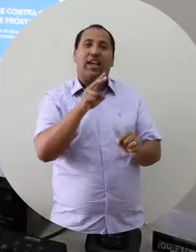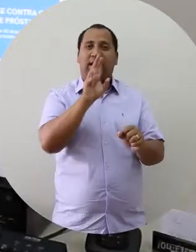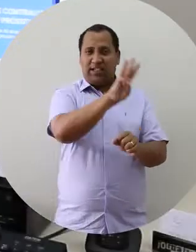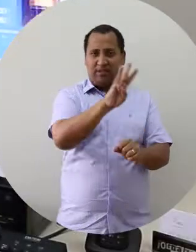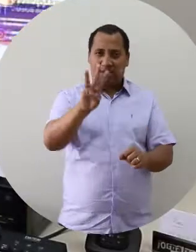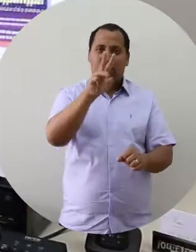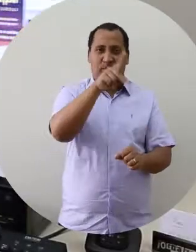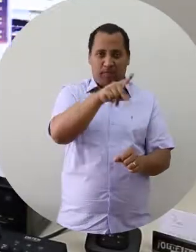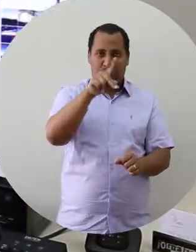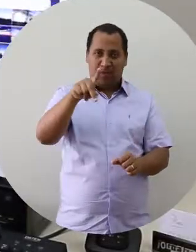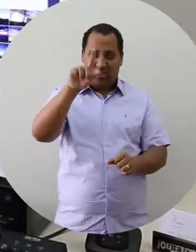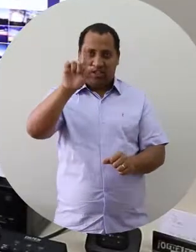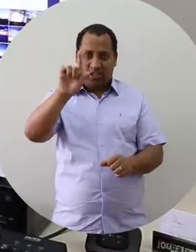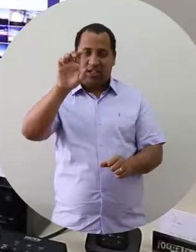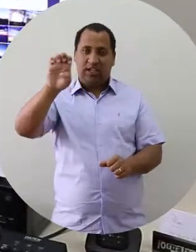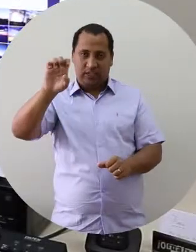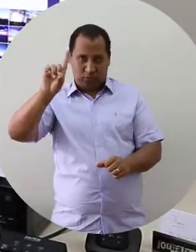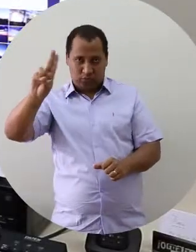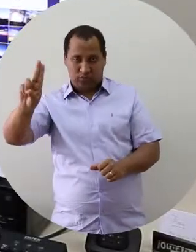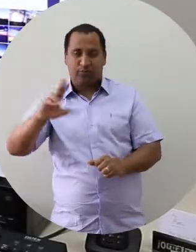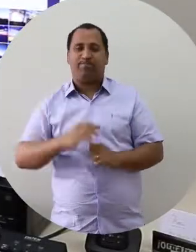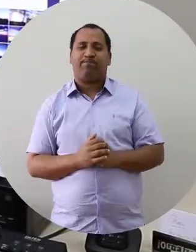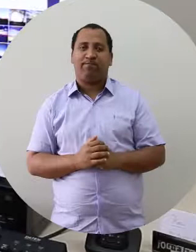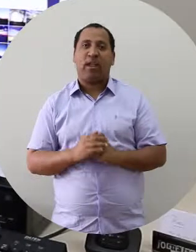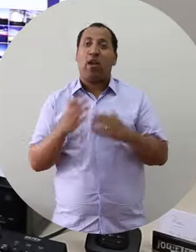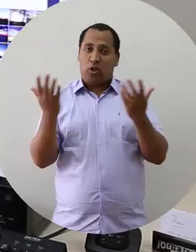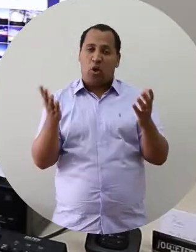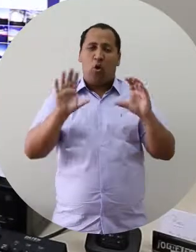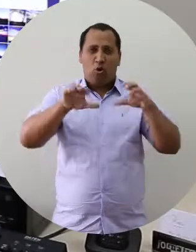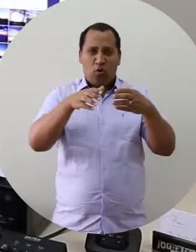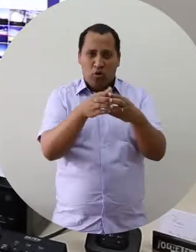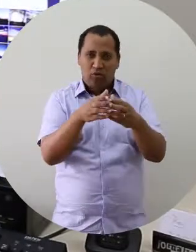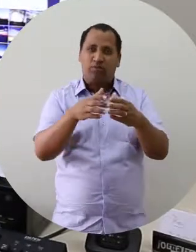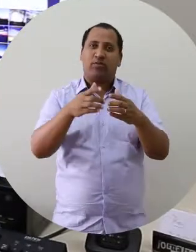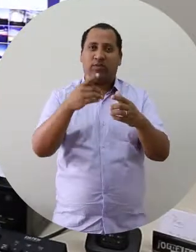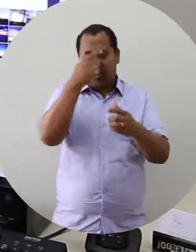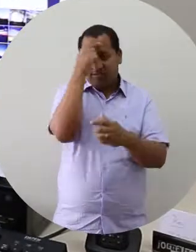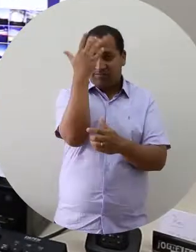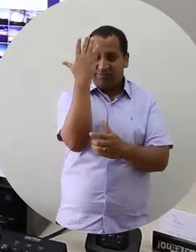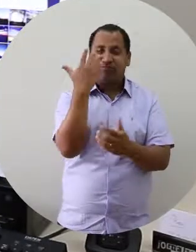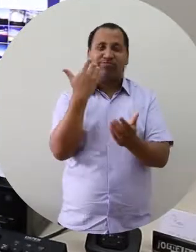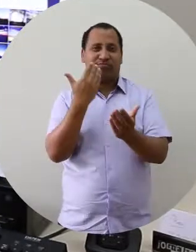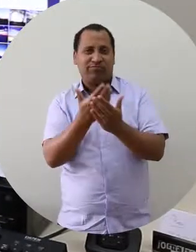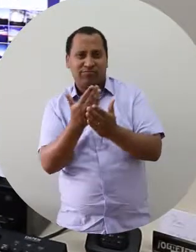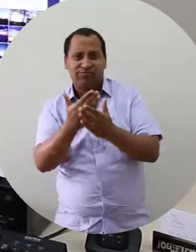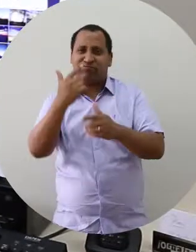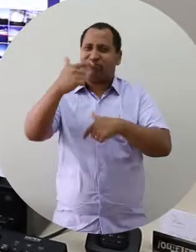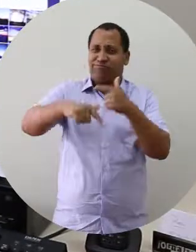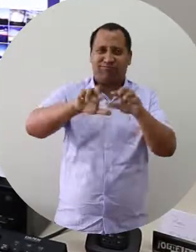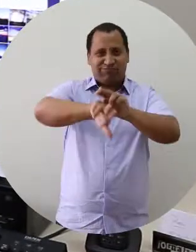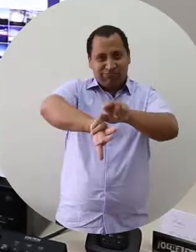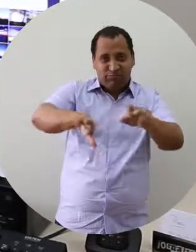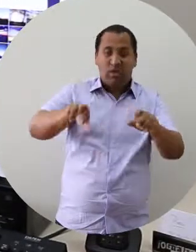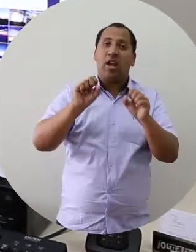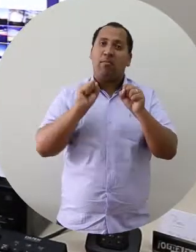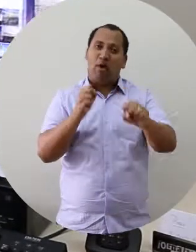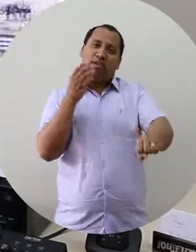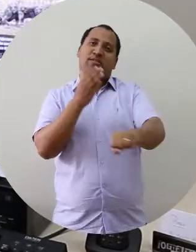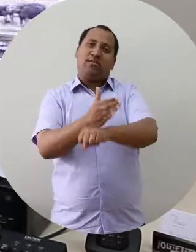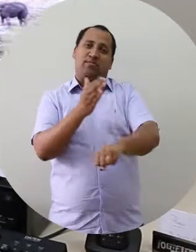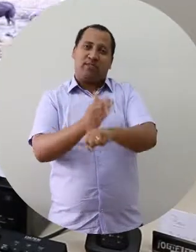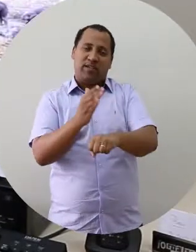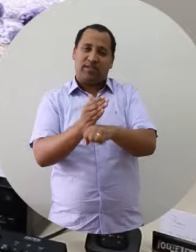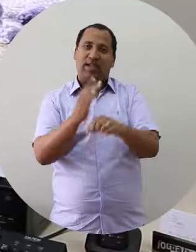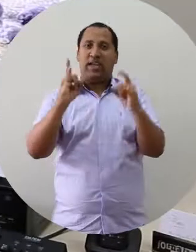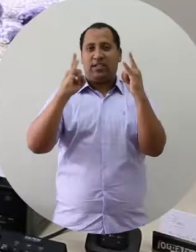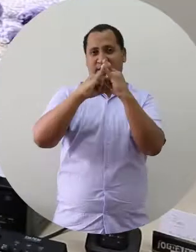Edu. A comunidade acadêmica tem até dia 30 de novembro para participar da avaliação institucional da Unipampa. O questionário